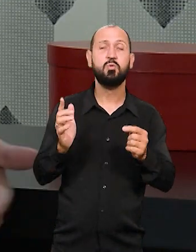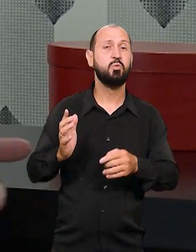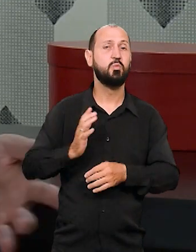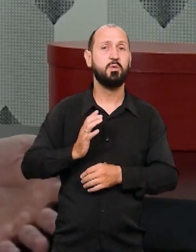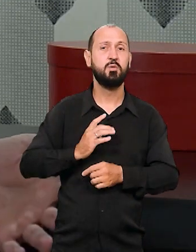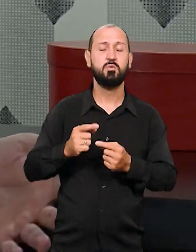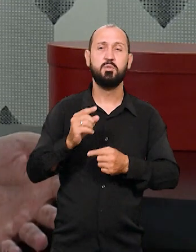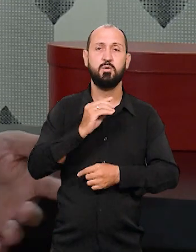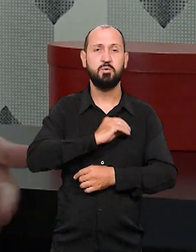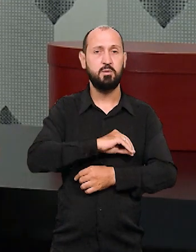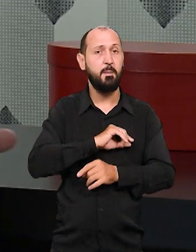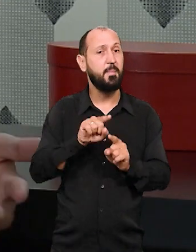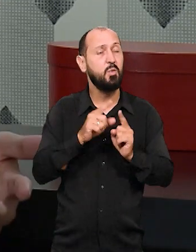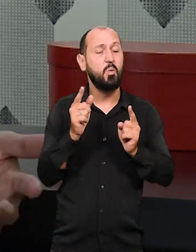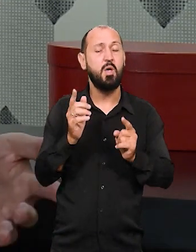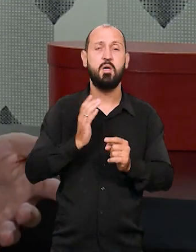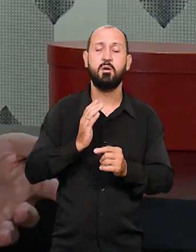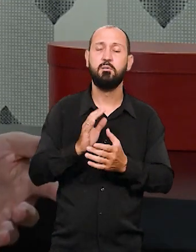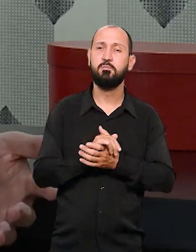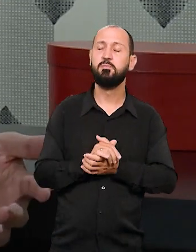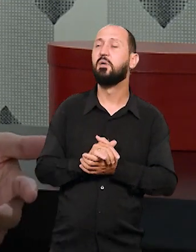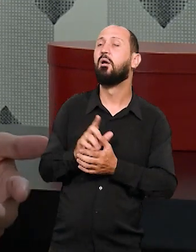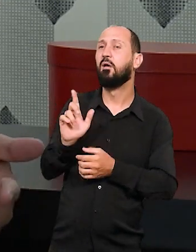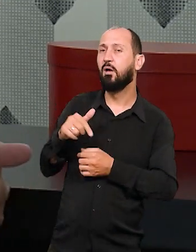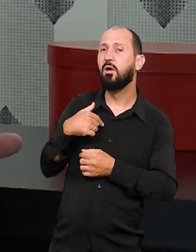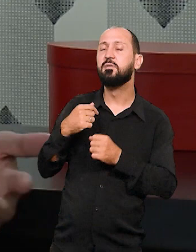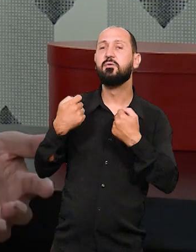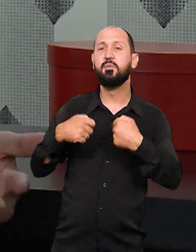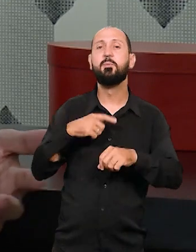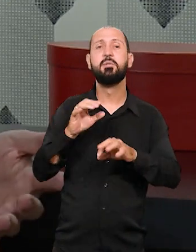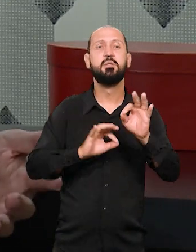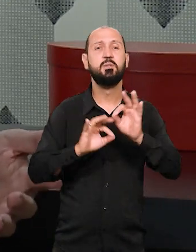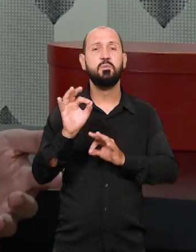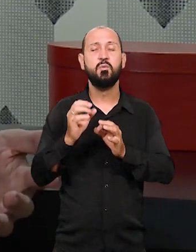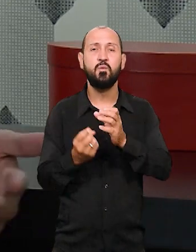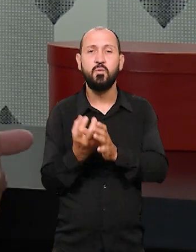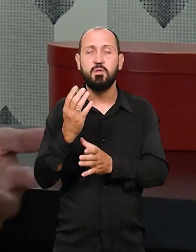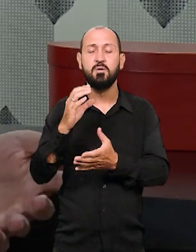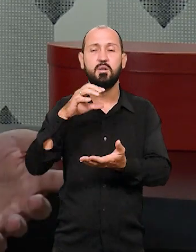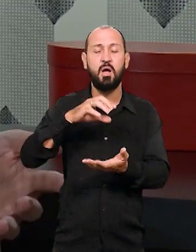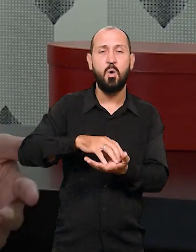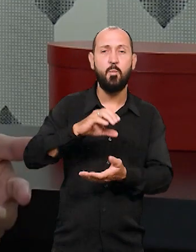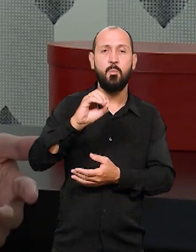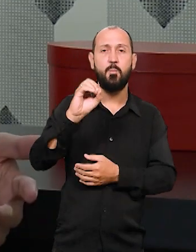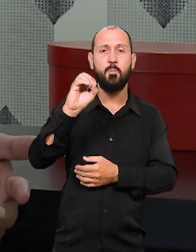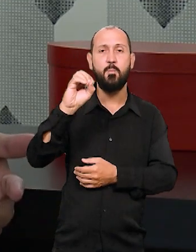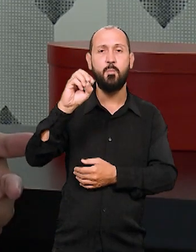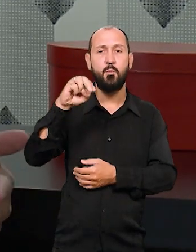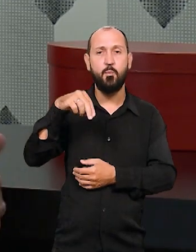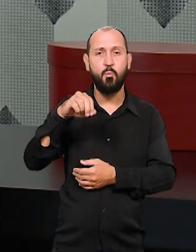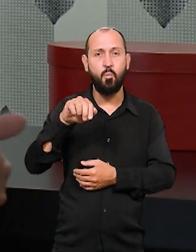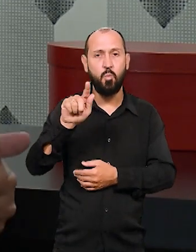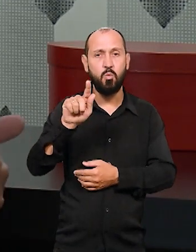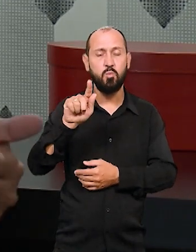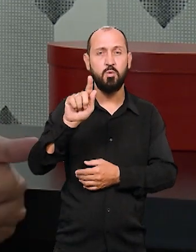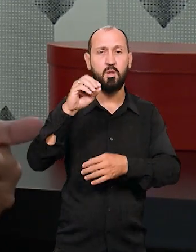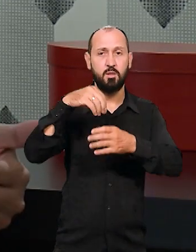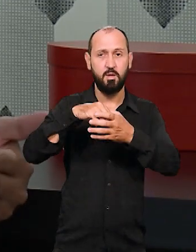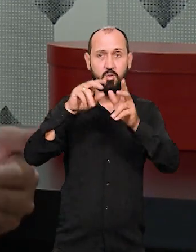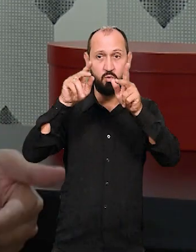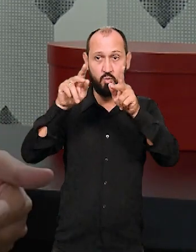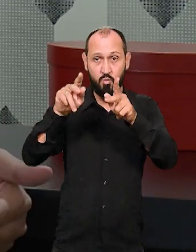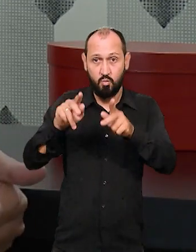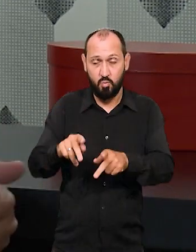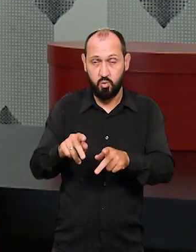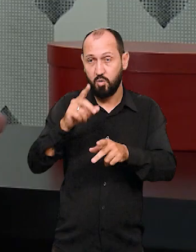quebrar, porque o senhor não é rico, o senhor tem um salário, mas não é rico. Aí ele, meu filho, a gente vai ter que fundar uma ONG. E lá, dentro desse